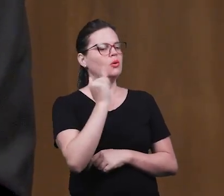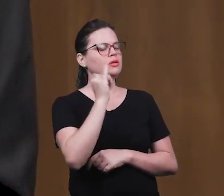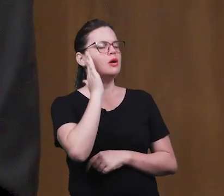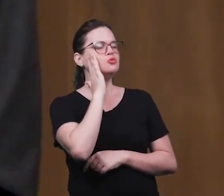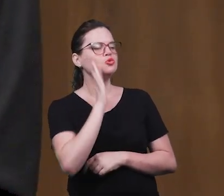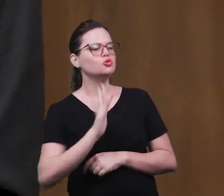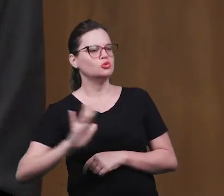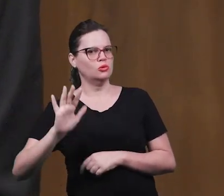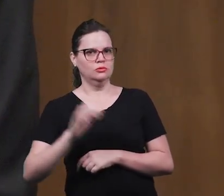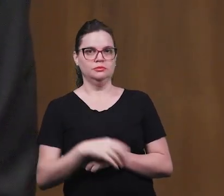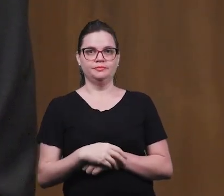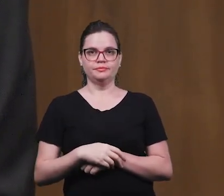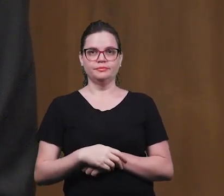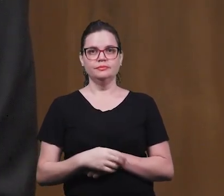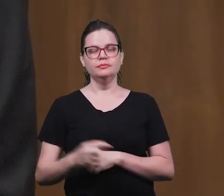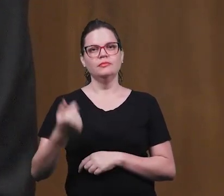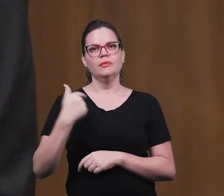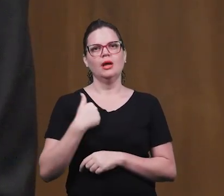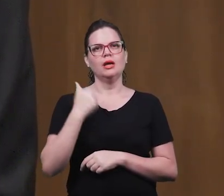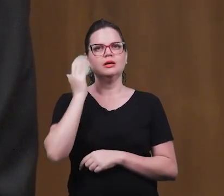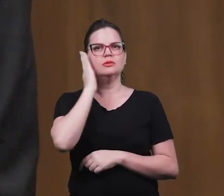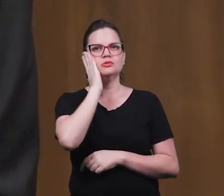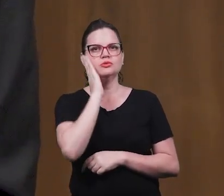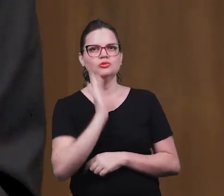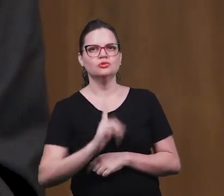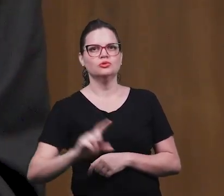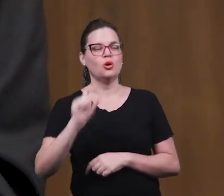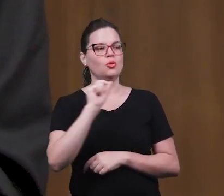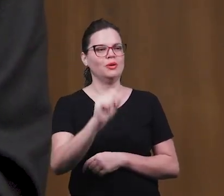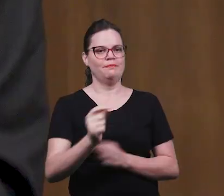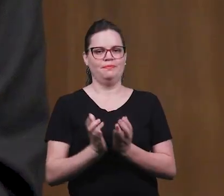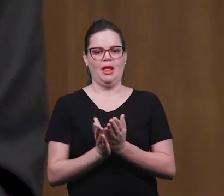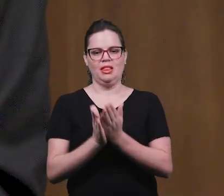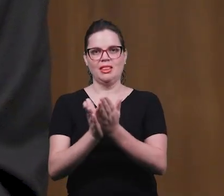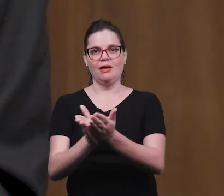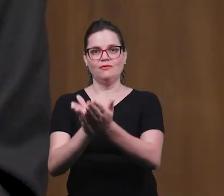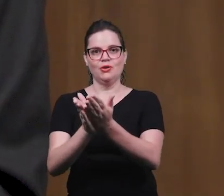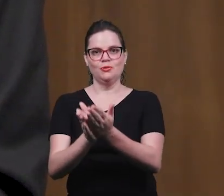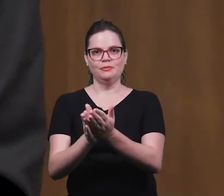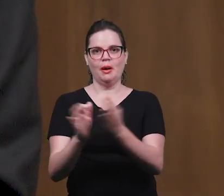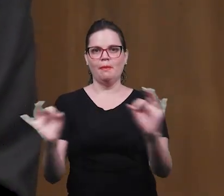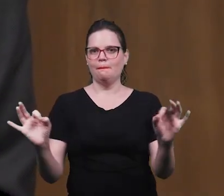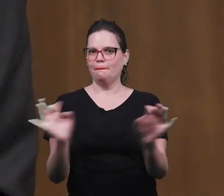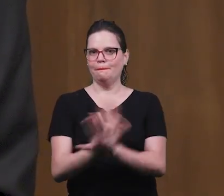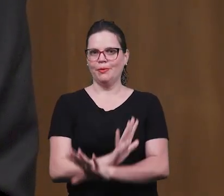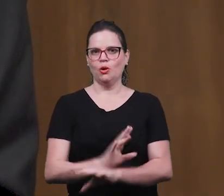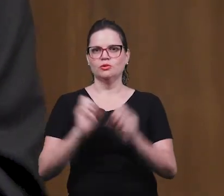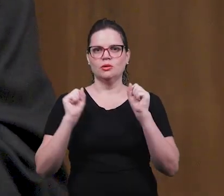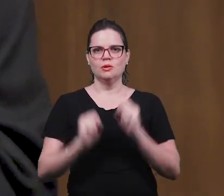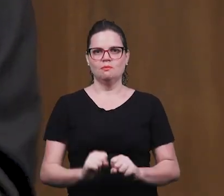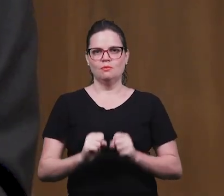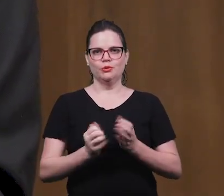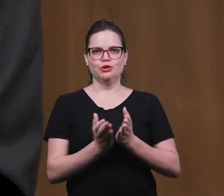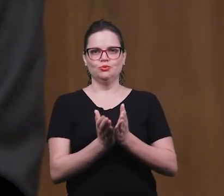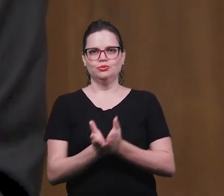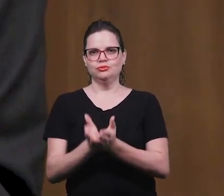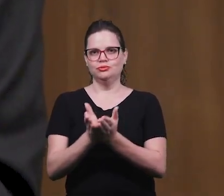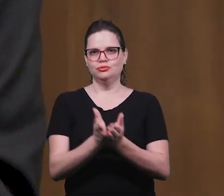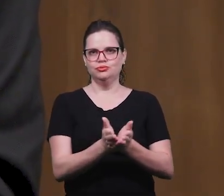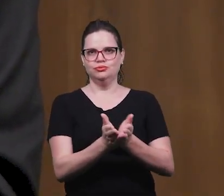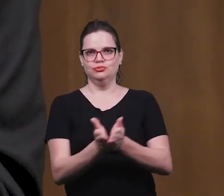para o senhor. Eu sonhei que o navio estava pronto para sair. E o navio tem